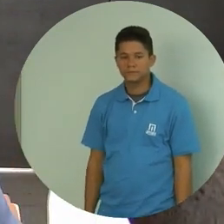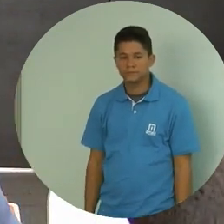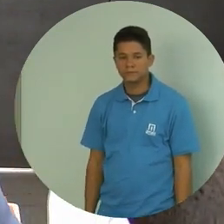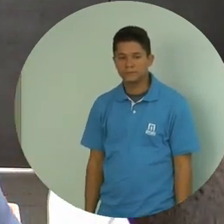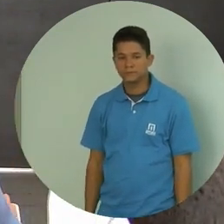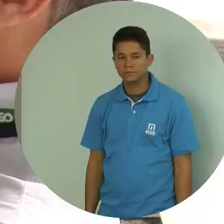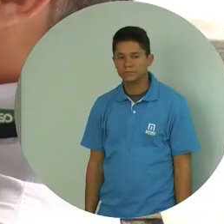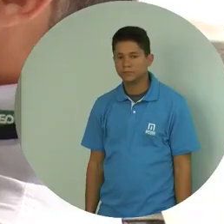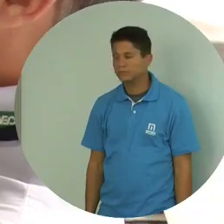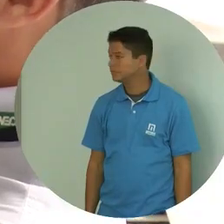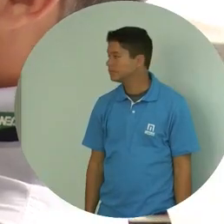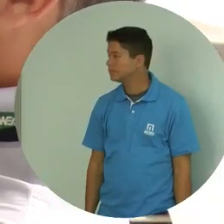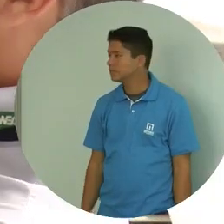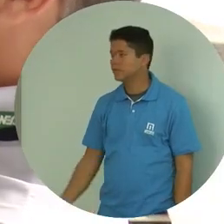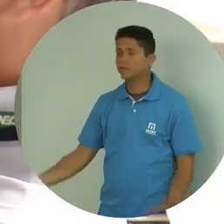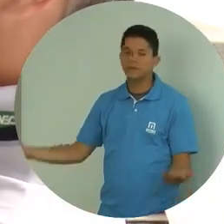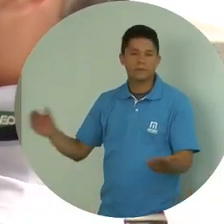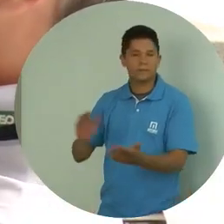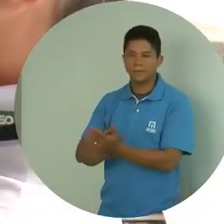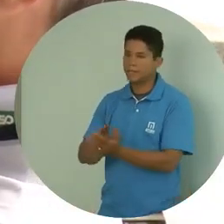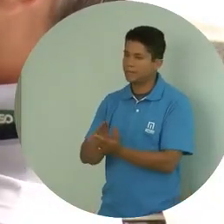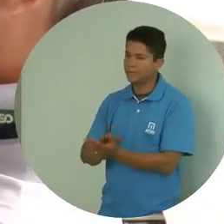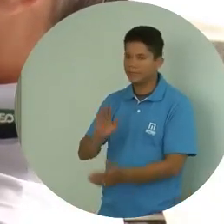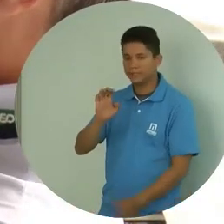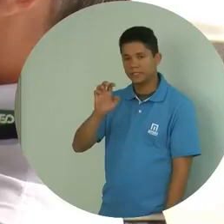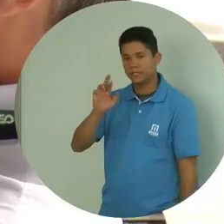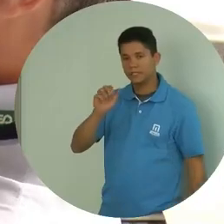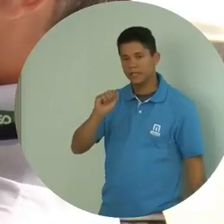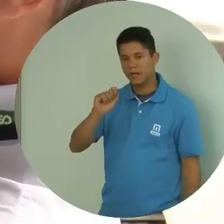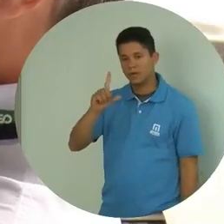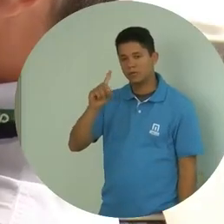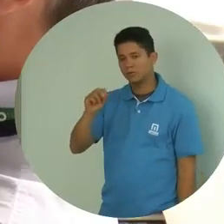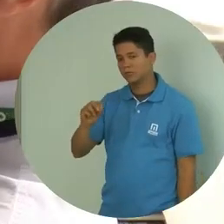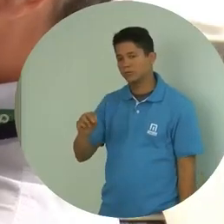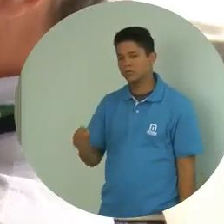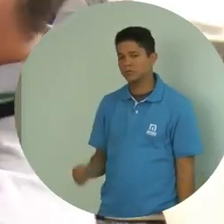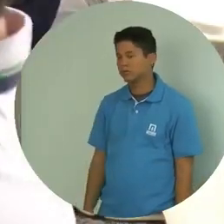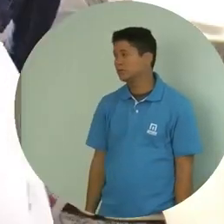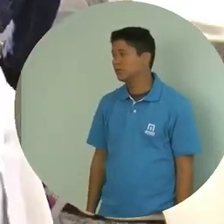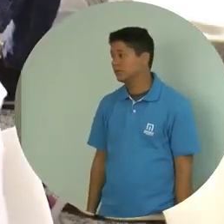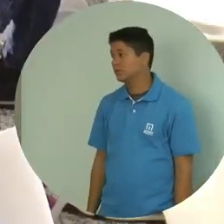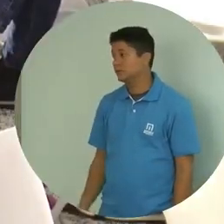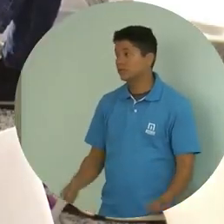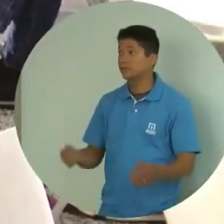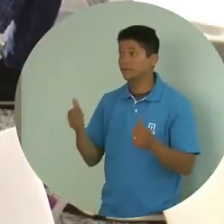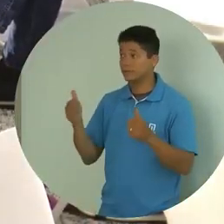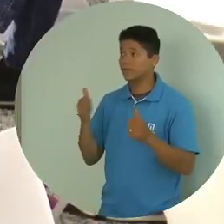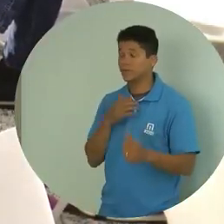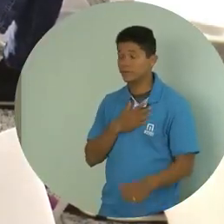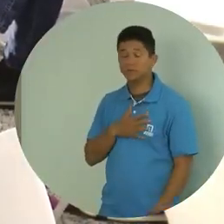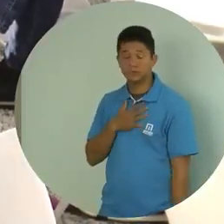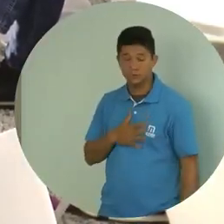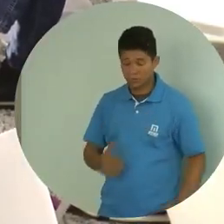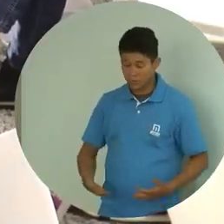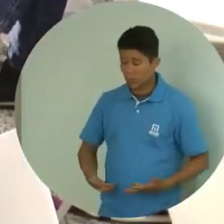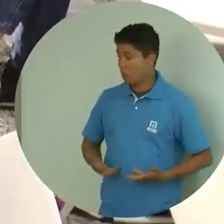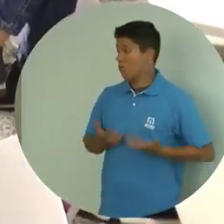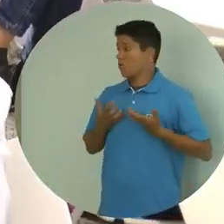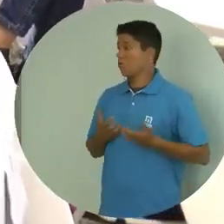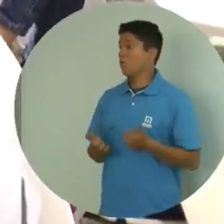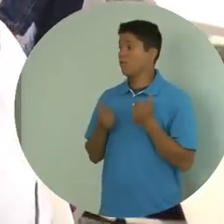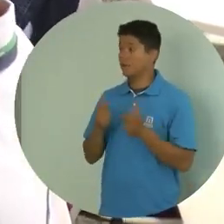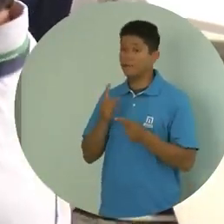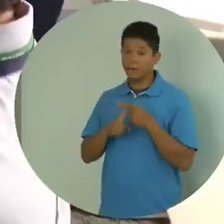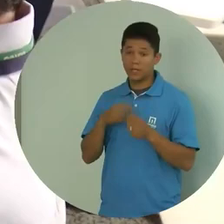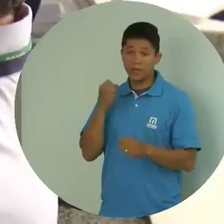Heraldo, primeiramente, parabéns aí pela apresentação. Você comentou aí sobre satisfação, orgulho, né? E tem que ter mesmo, porque foi uma